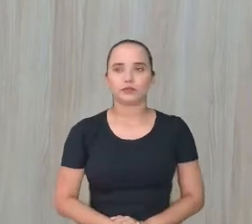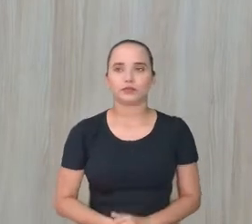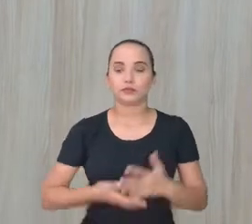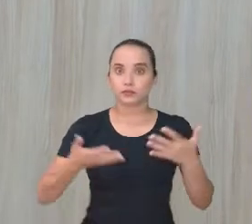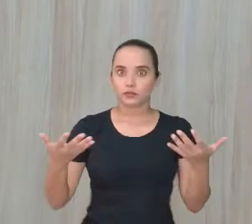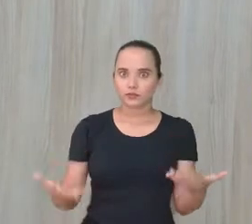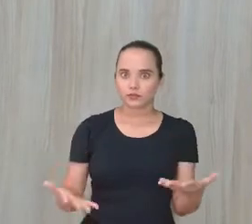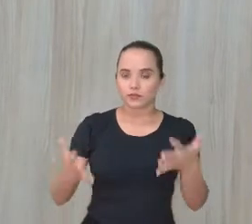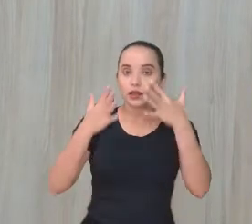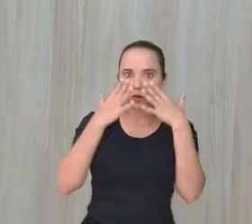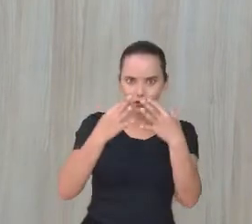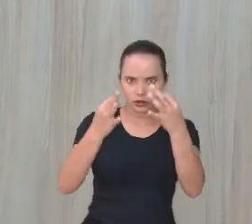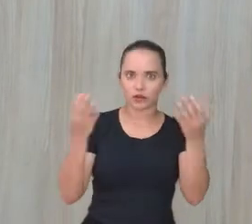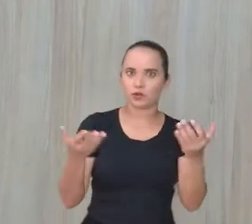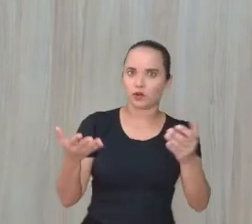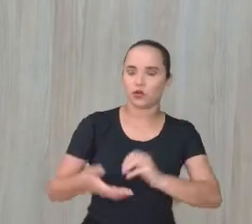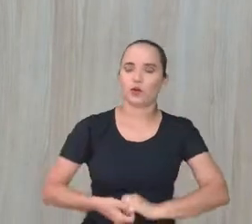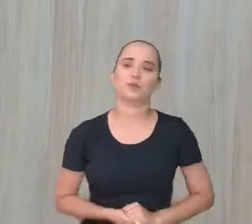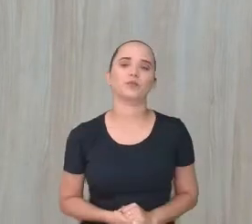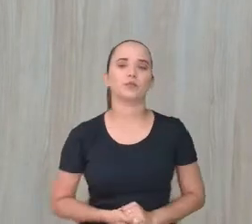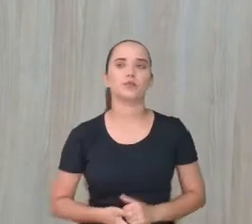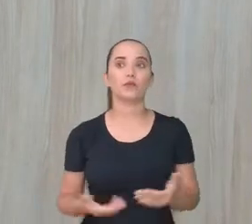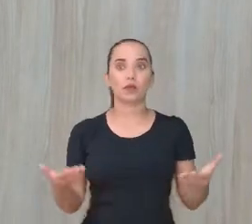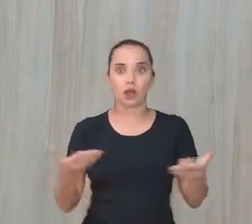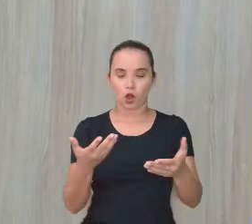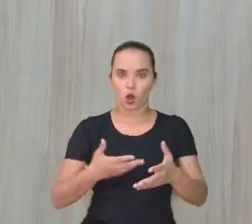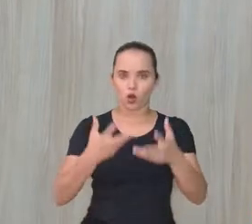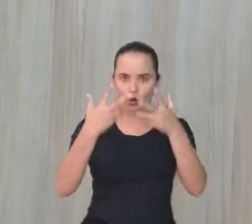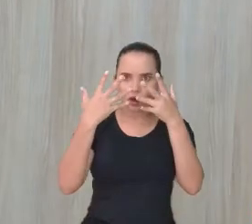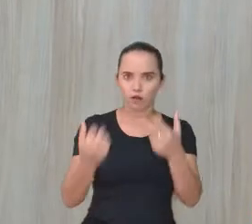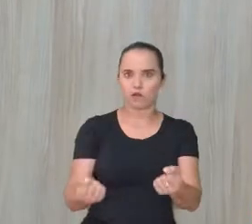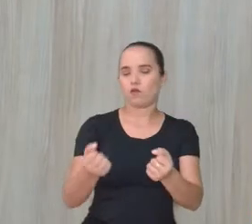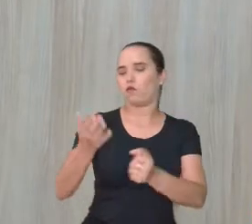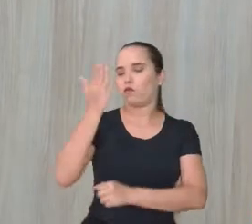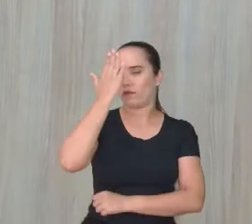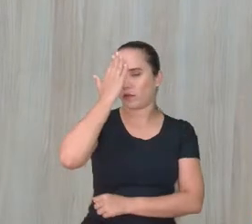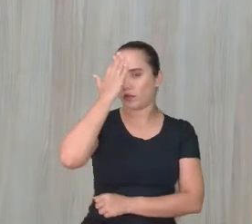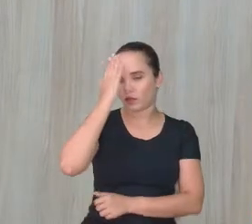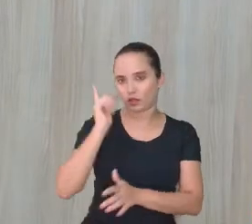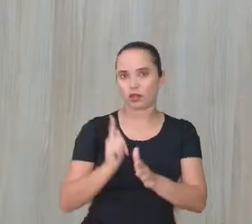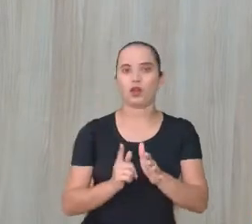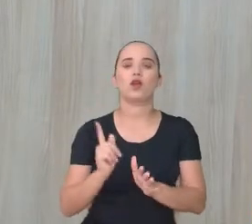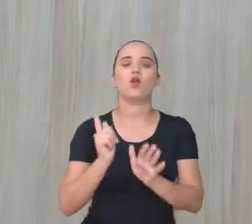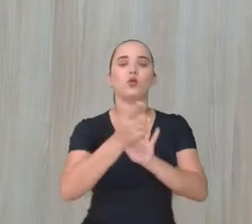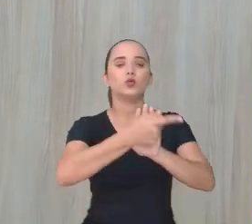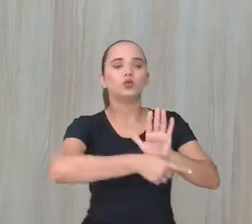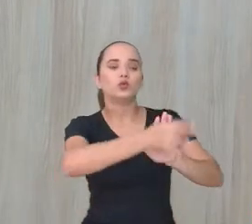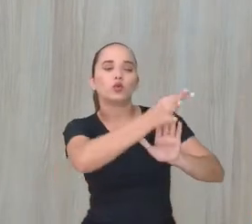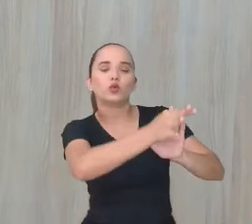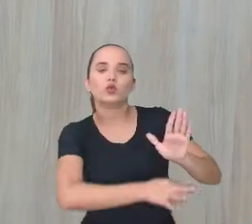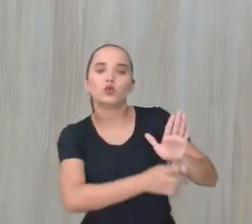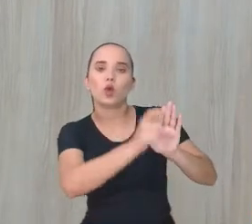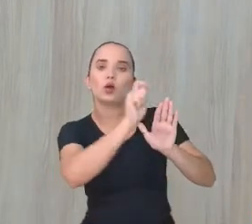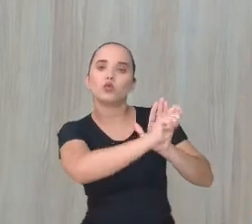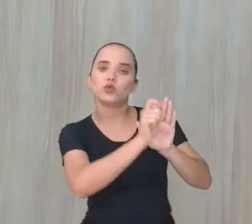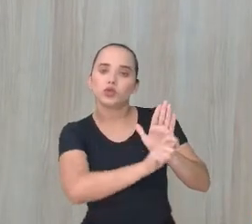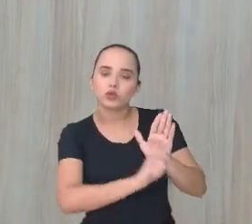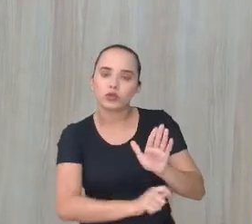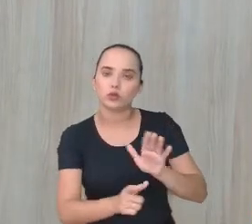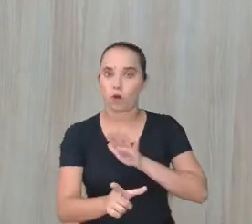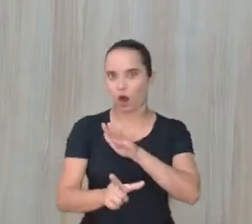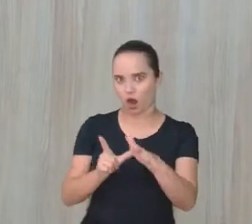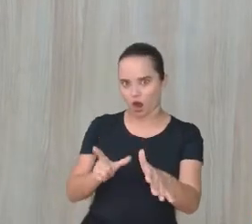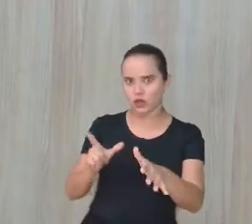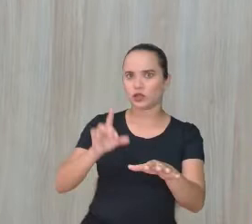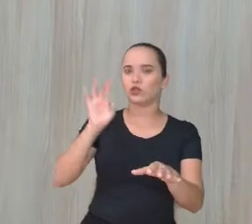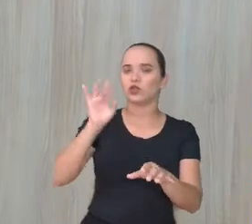Preste atenção, agora a gente vai ver o texto escrito. Nós ouvimos e vimos a imagem, não